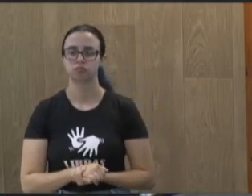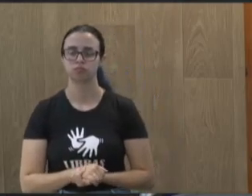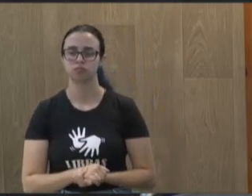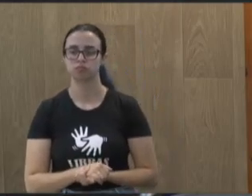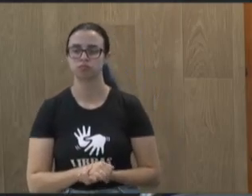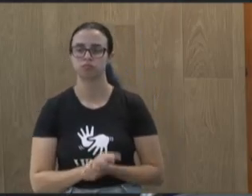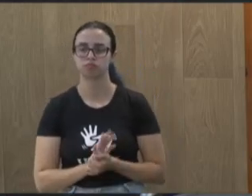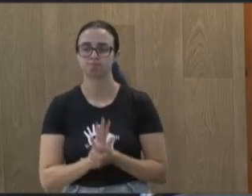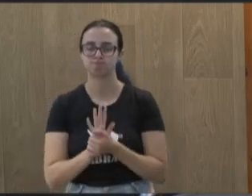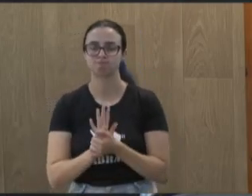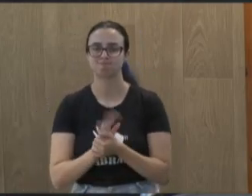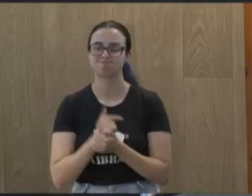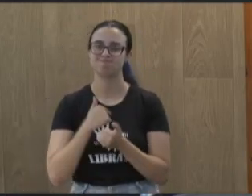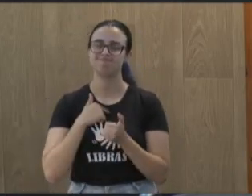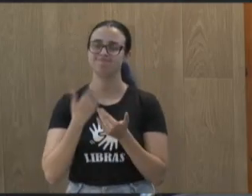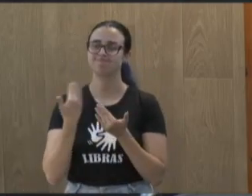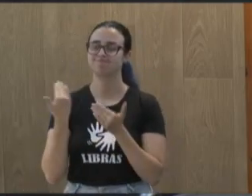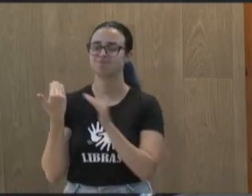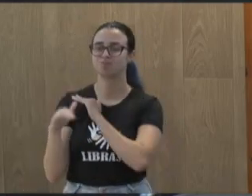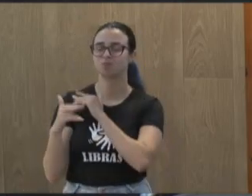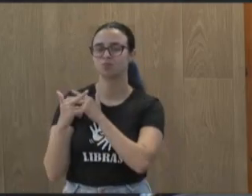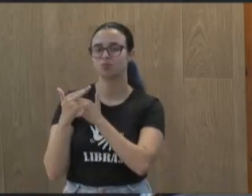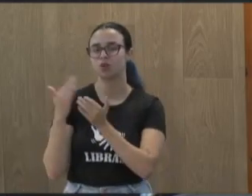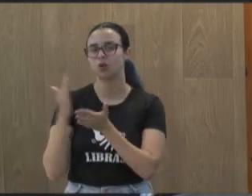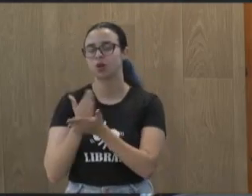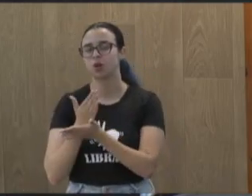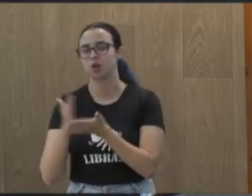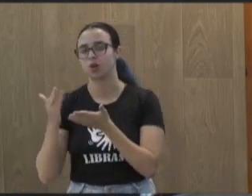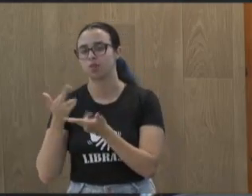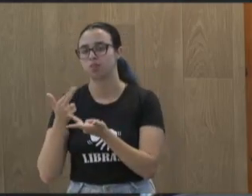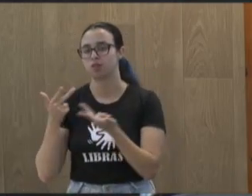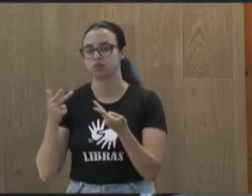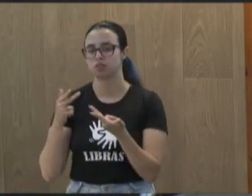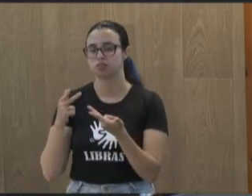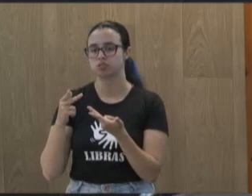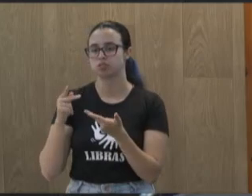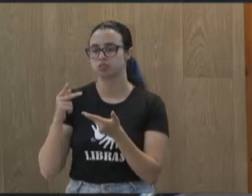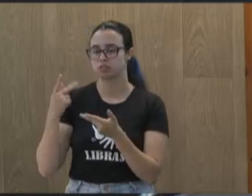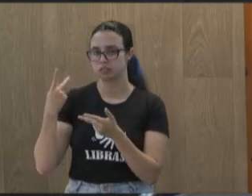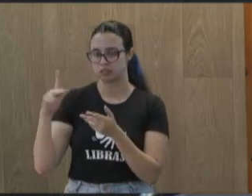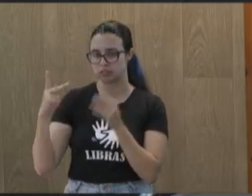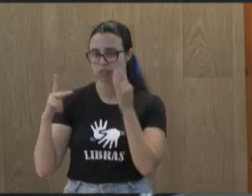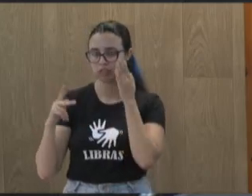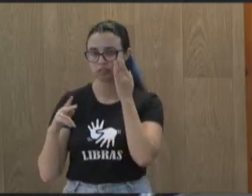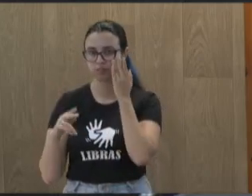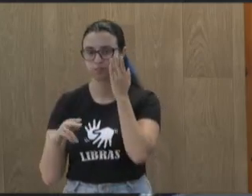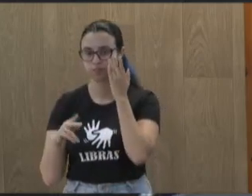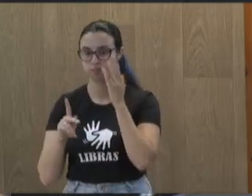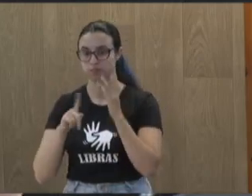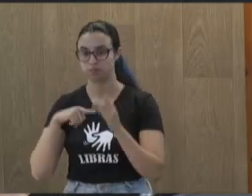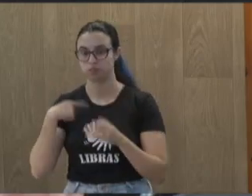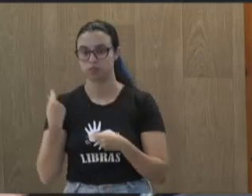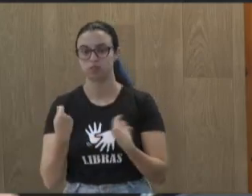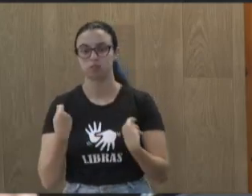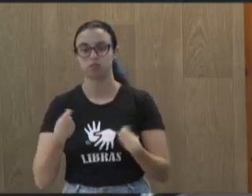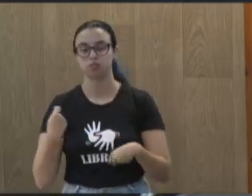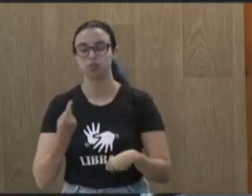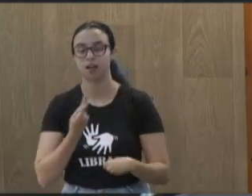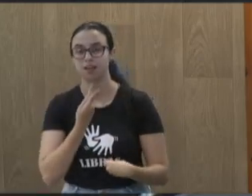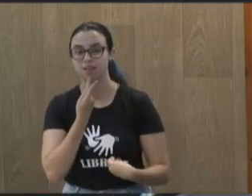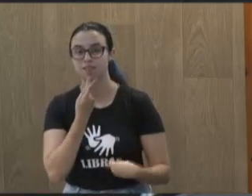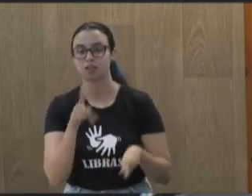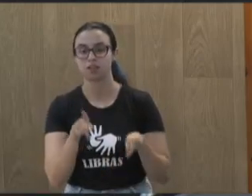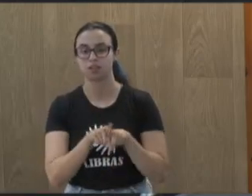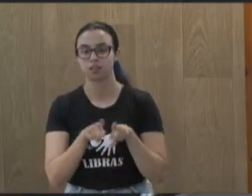mas eu não comungo com algumas coisas por procedimento do vereador. Nós temos que falar e agir do mesmo